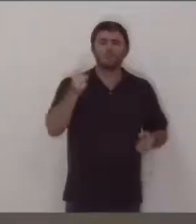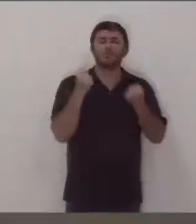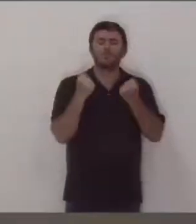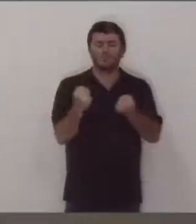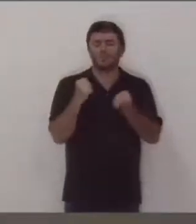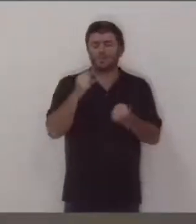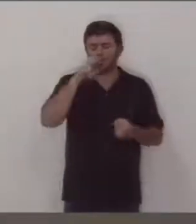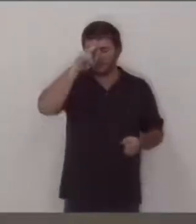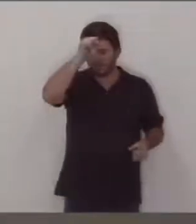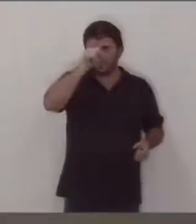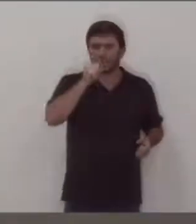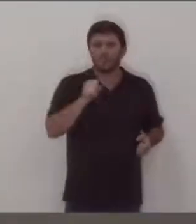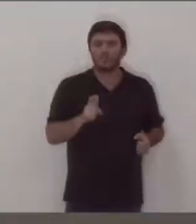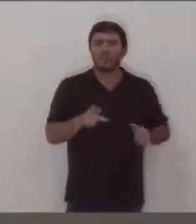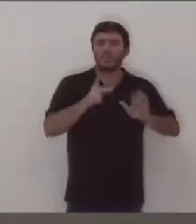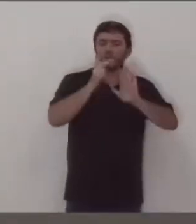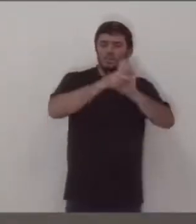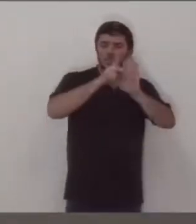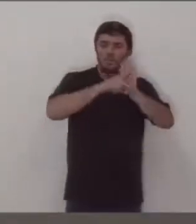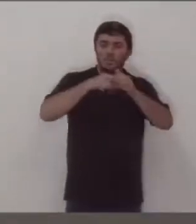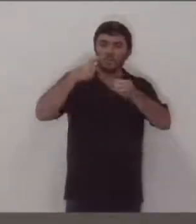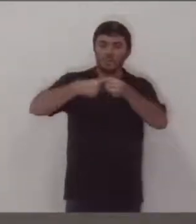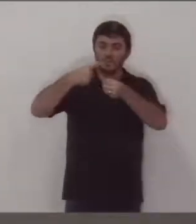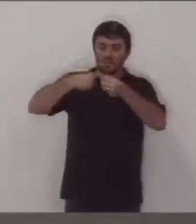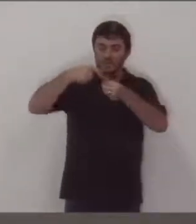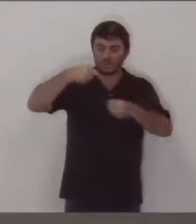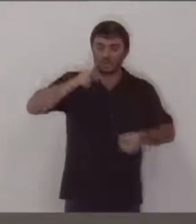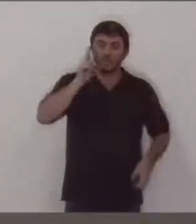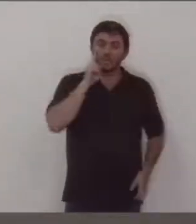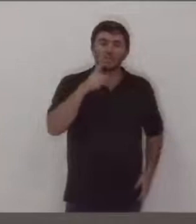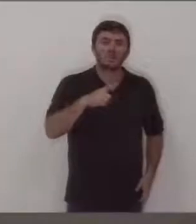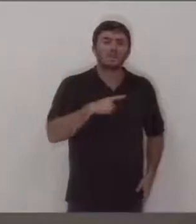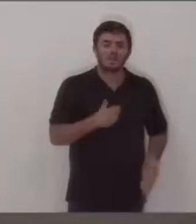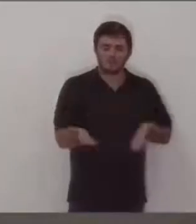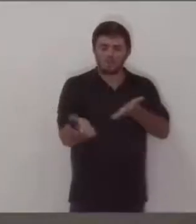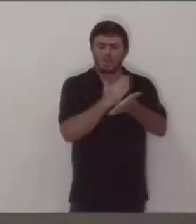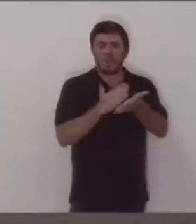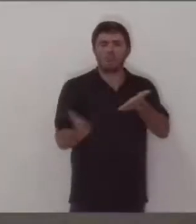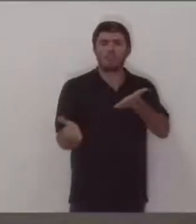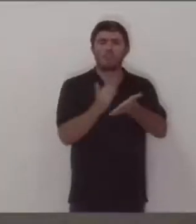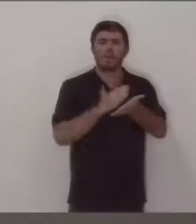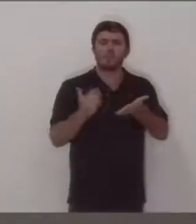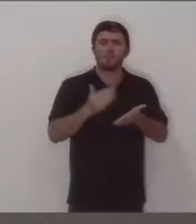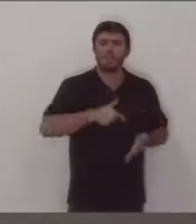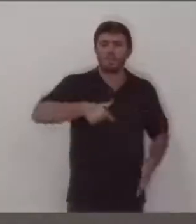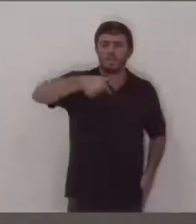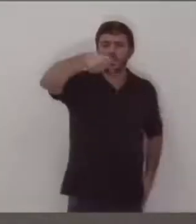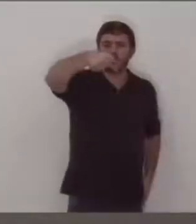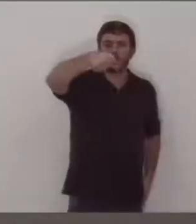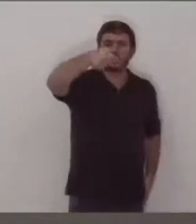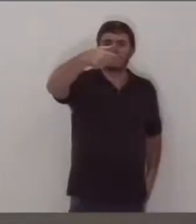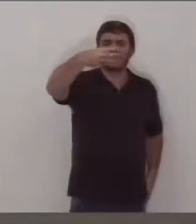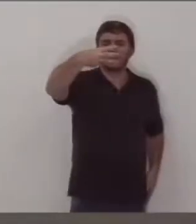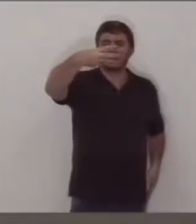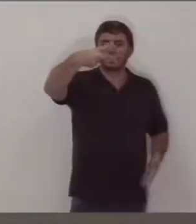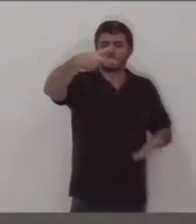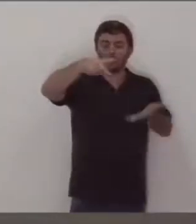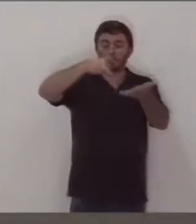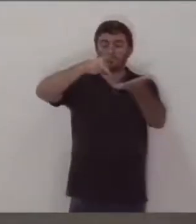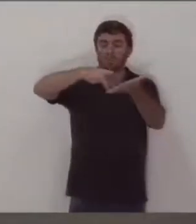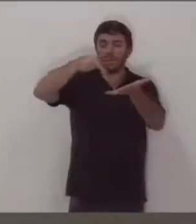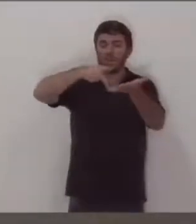municipal, se não me falha a memória, ele tem 732 páginas. Né? Então, é uma teoria muito forte, porque aqui é um exemplo de que